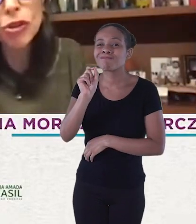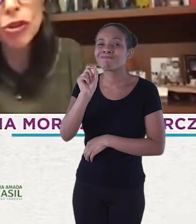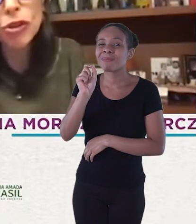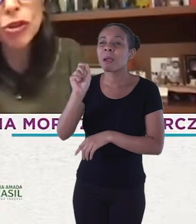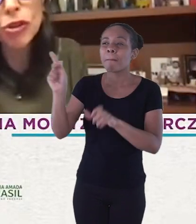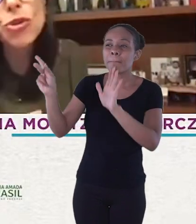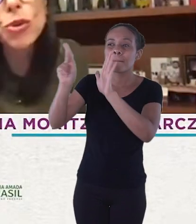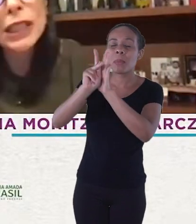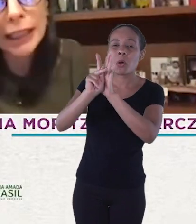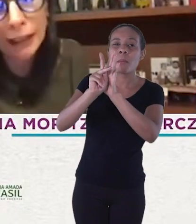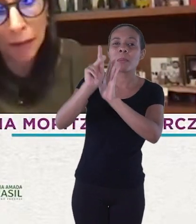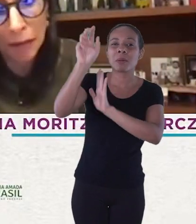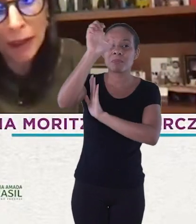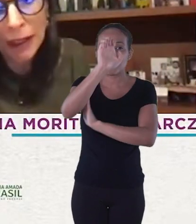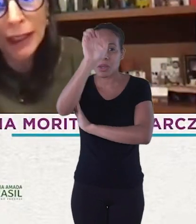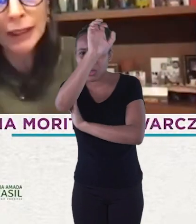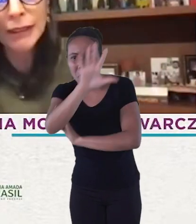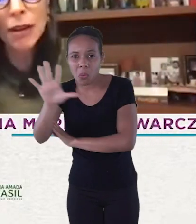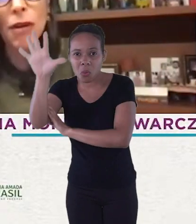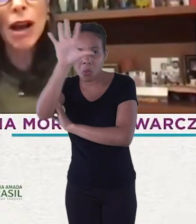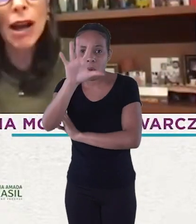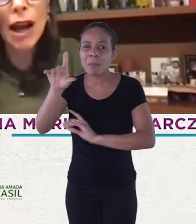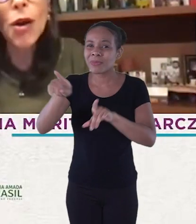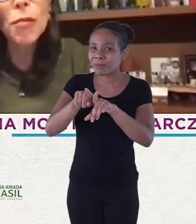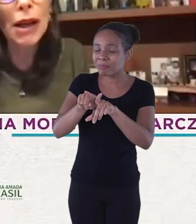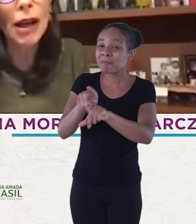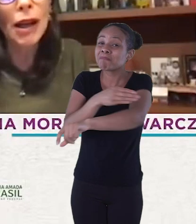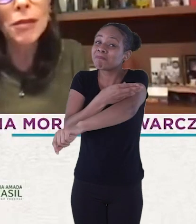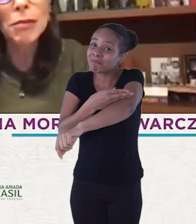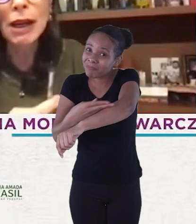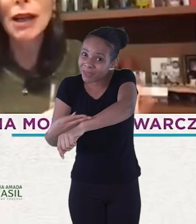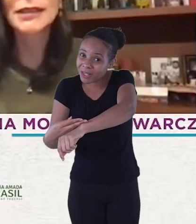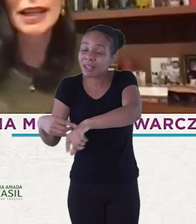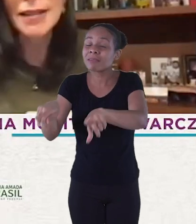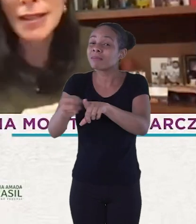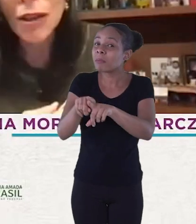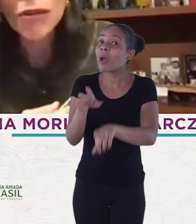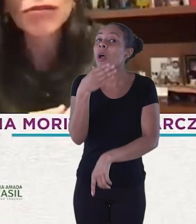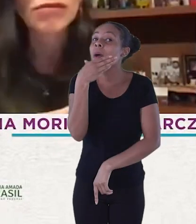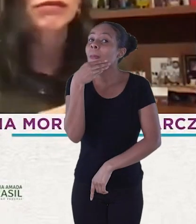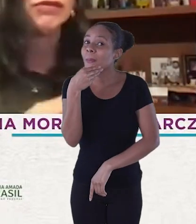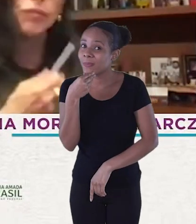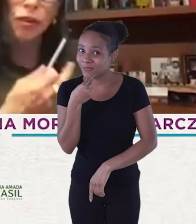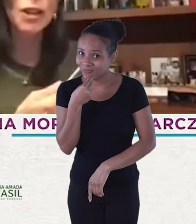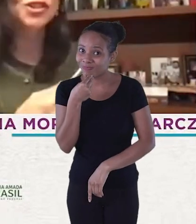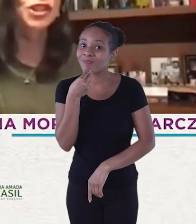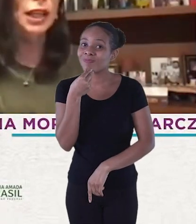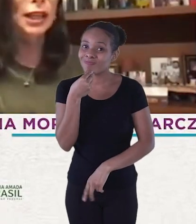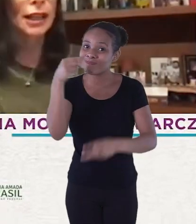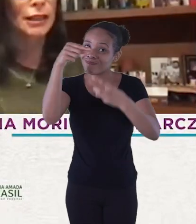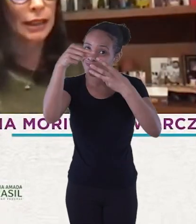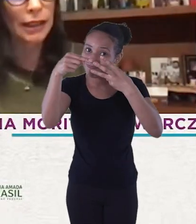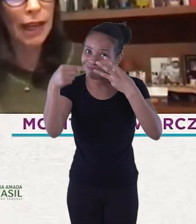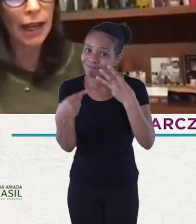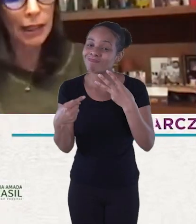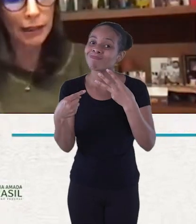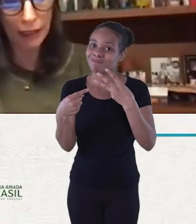branca e uma história muito masculina. Então, há uma intenção